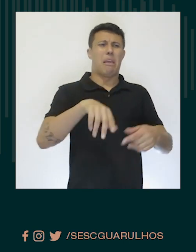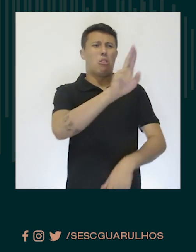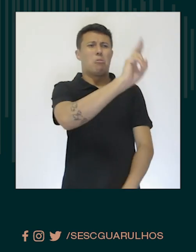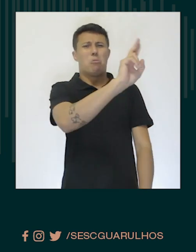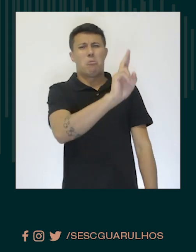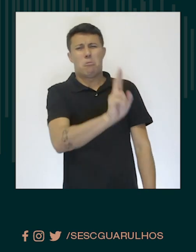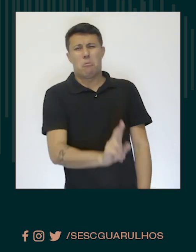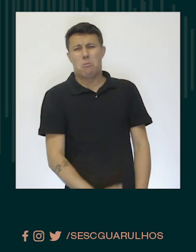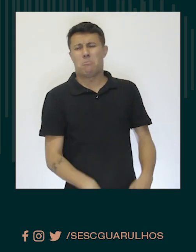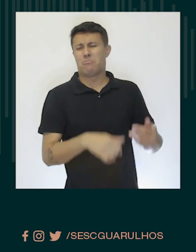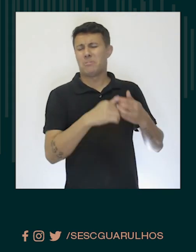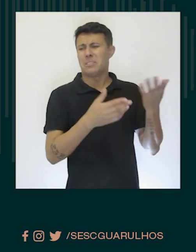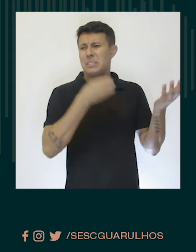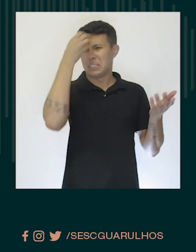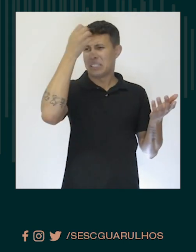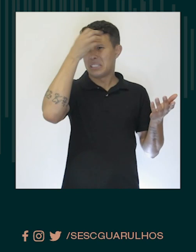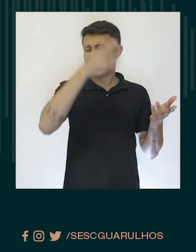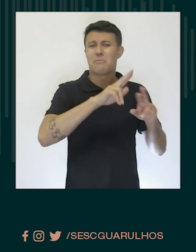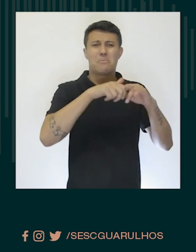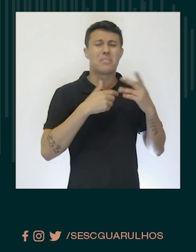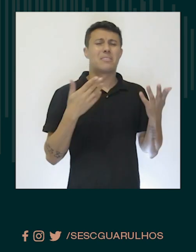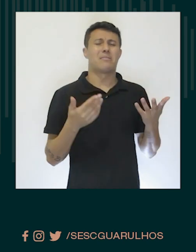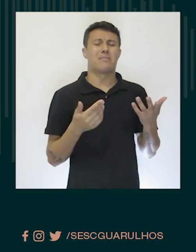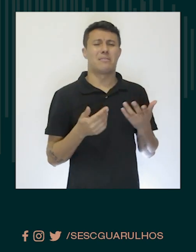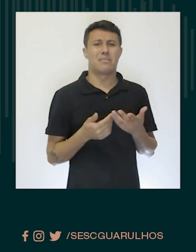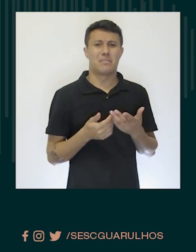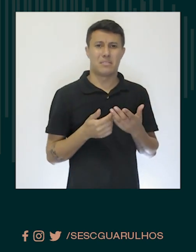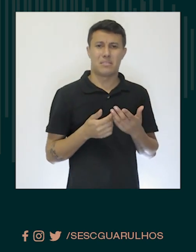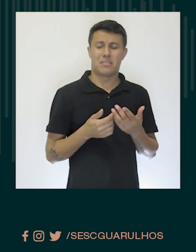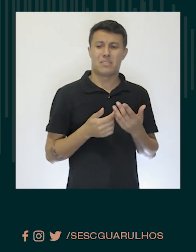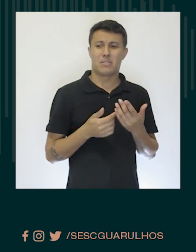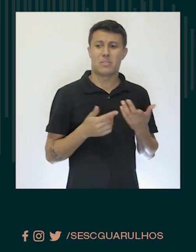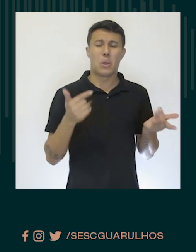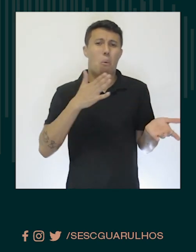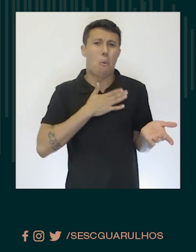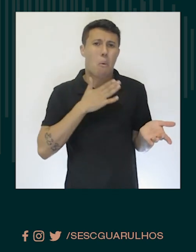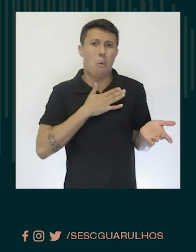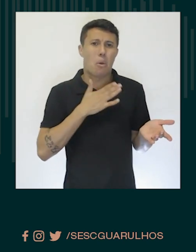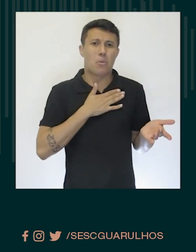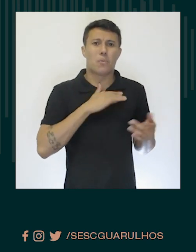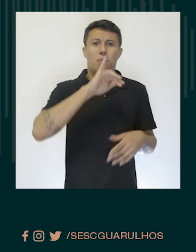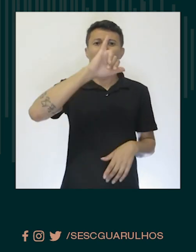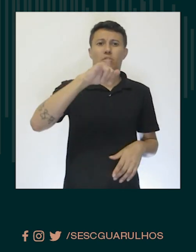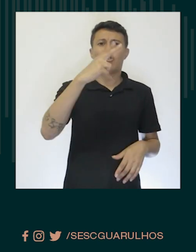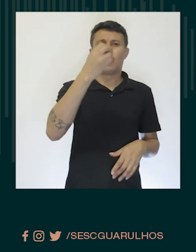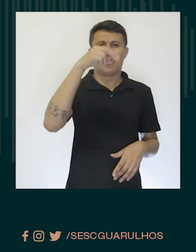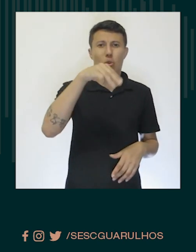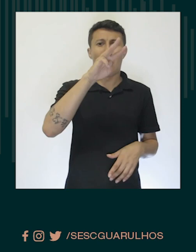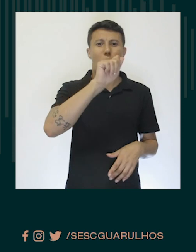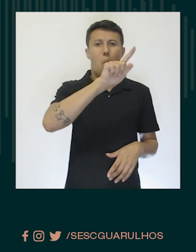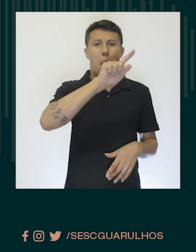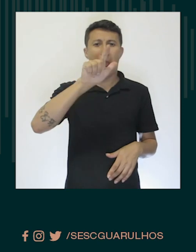canta muito. E eu gosto muito do John Wallace, mano. Eu queria mais músicas do John